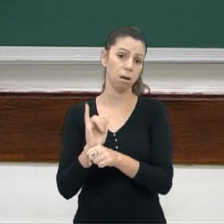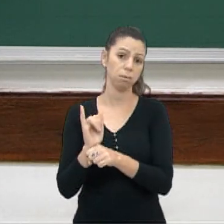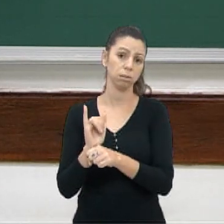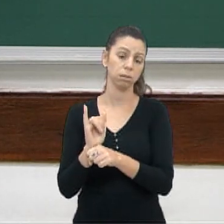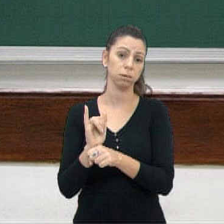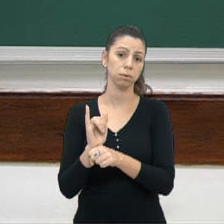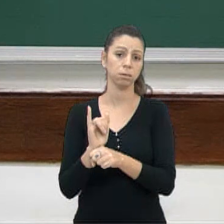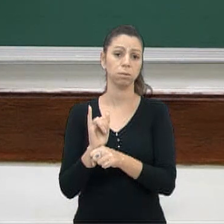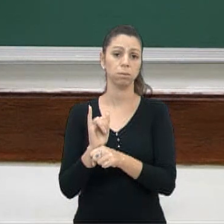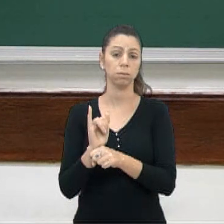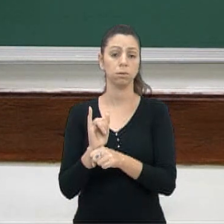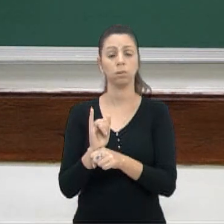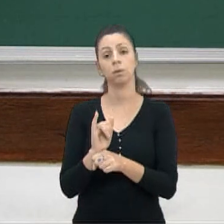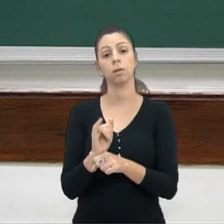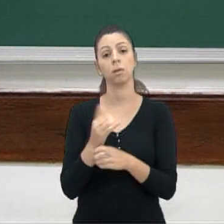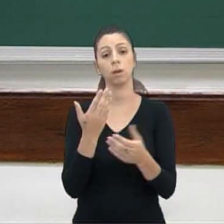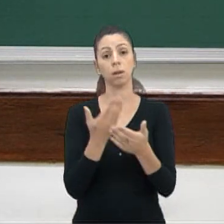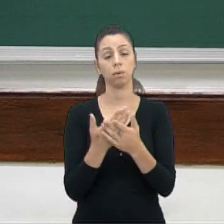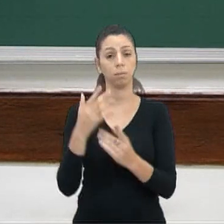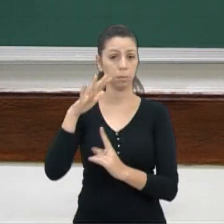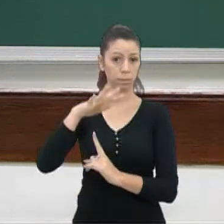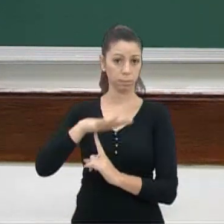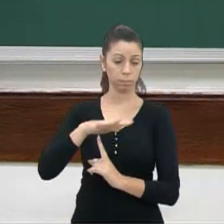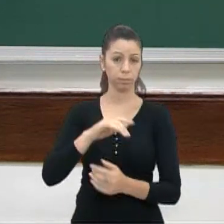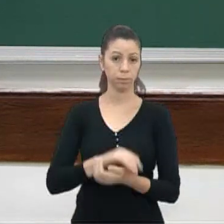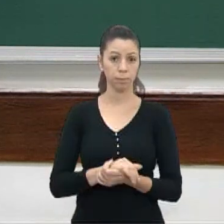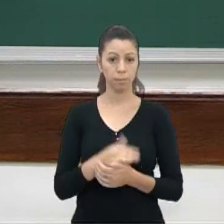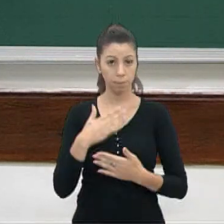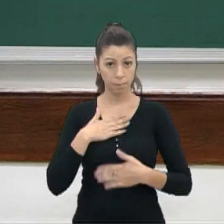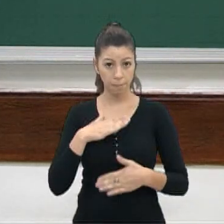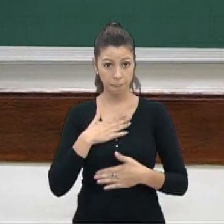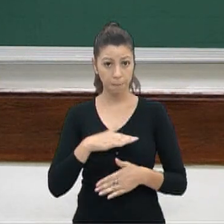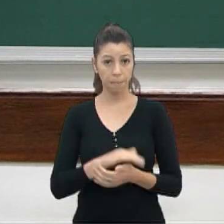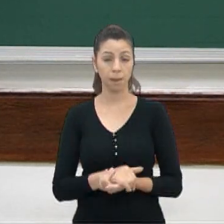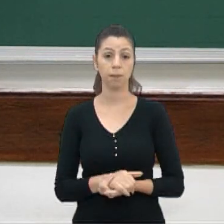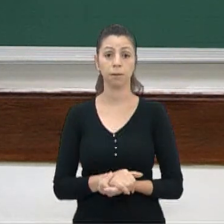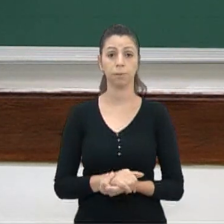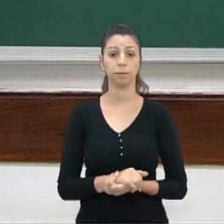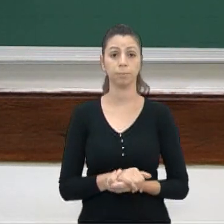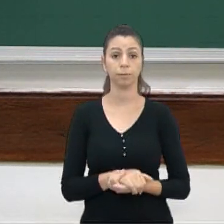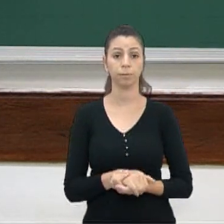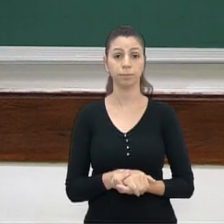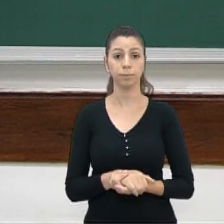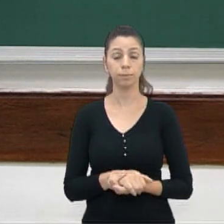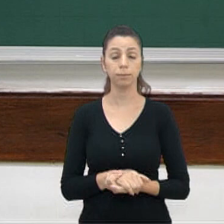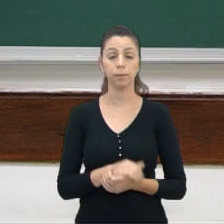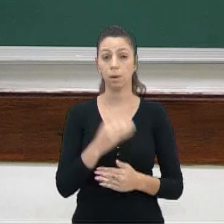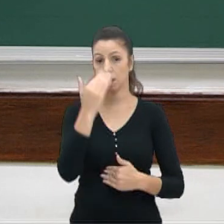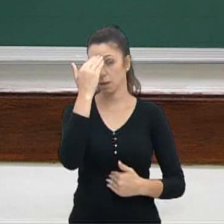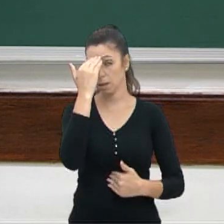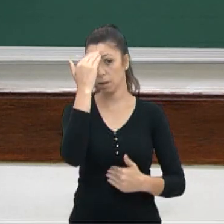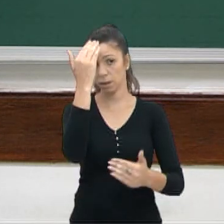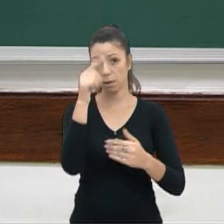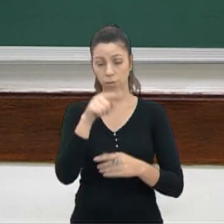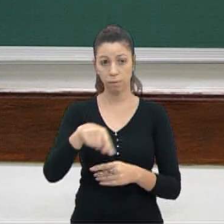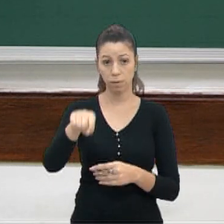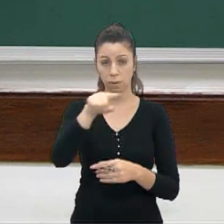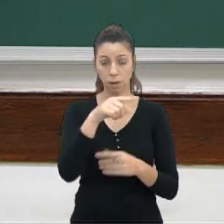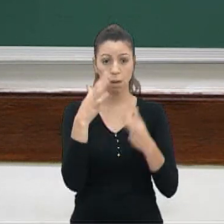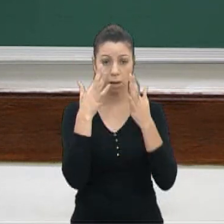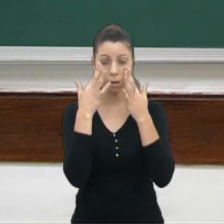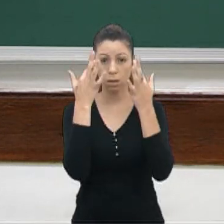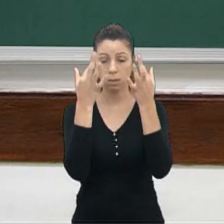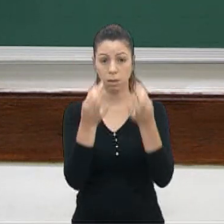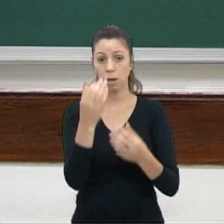do canal Aula Paraná. Tranquilo? Bem, agradeço novamente a